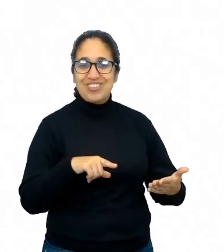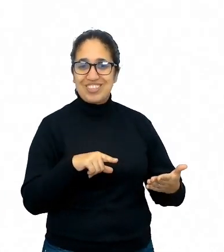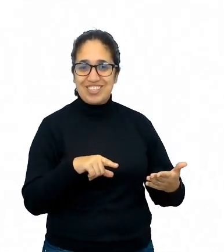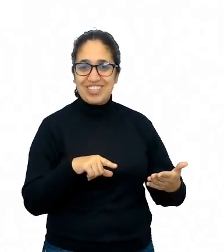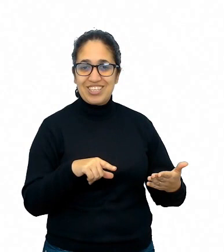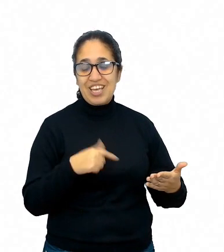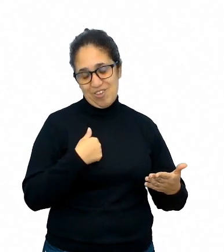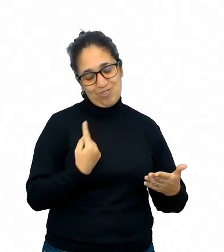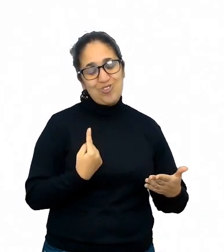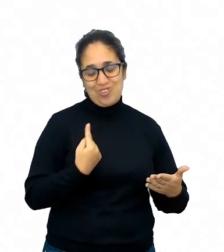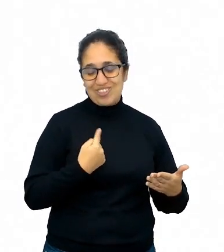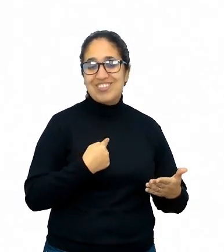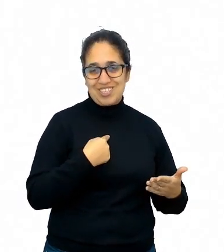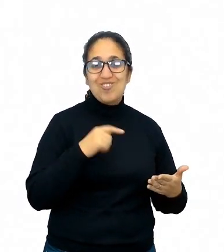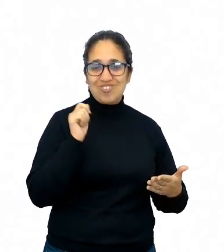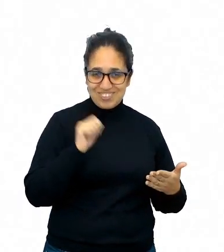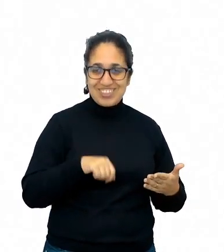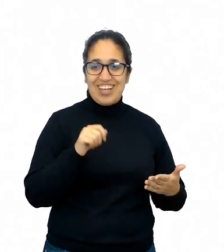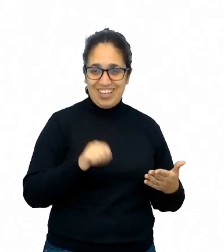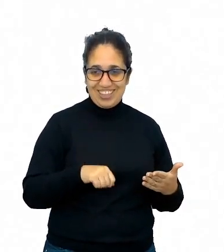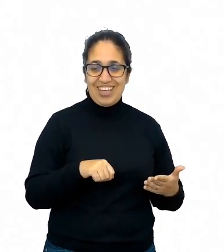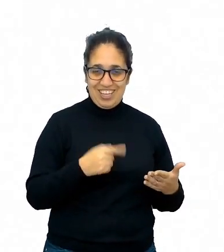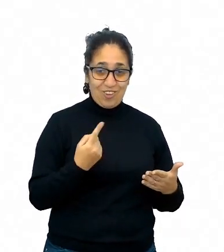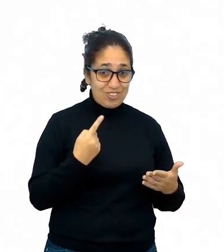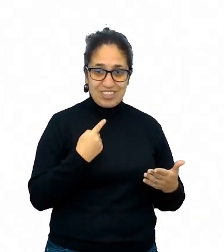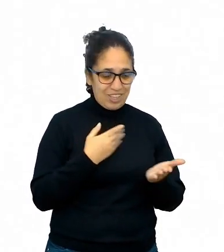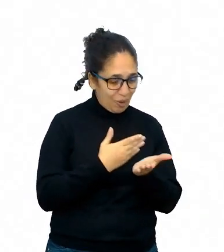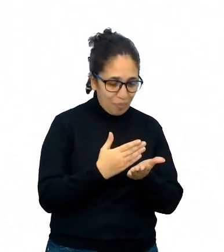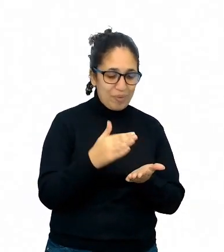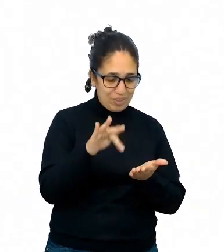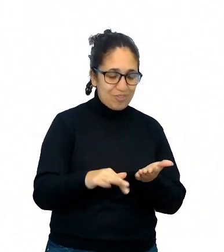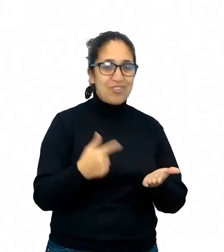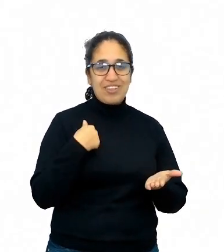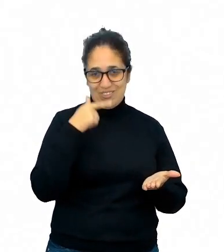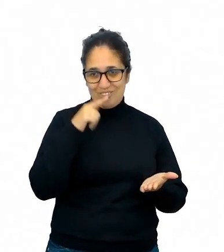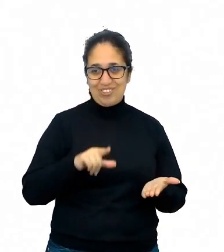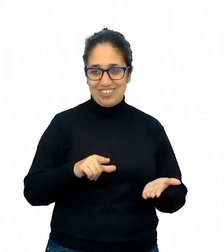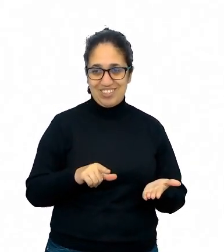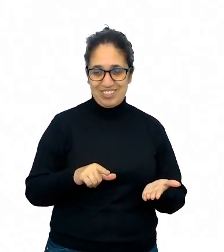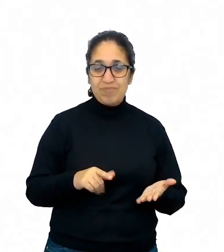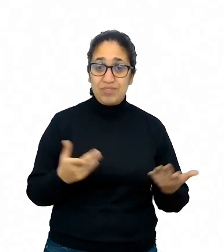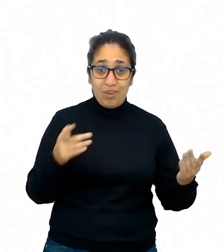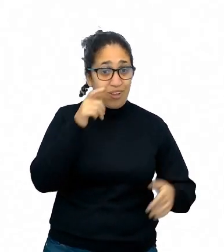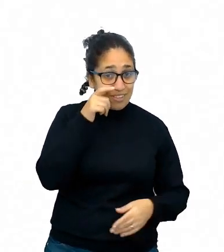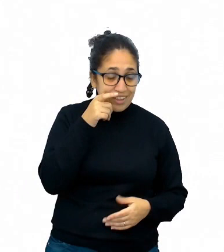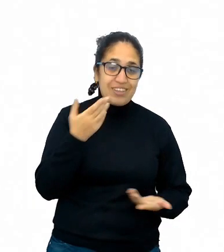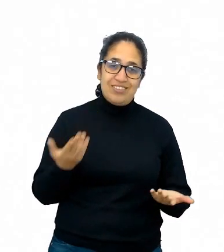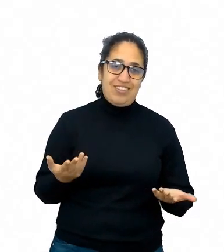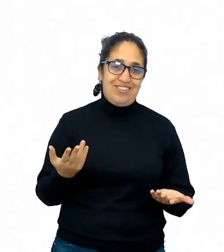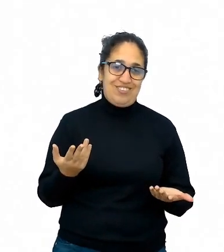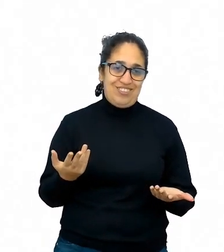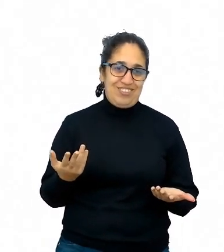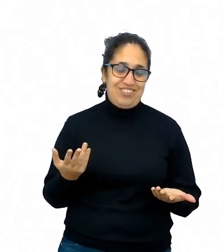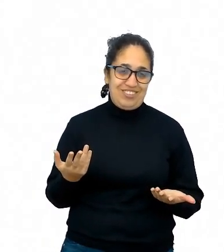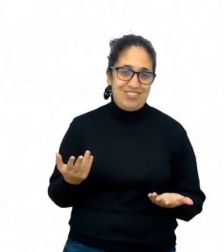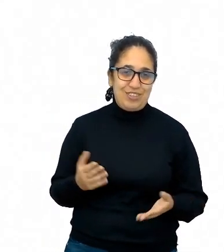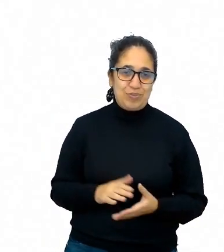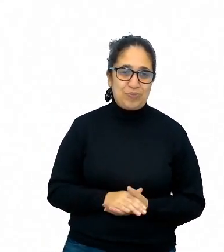com autonomia, tá? Consegui resolver do começo ao fim. Tá? E é interessante esse olhar,